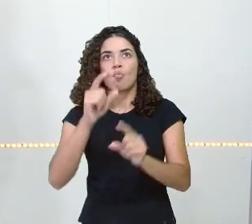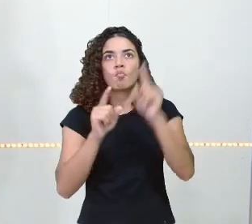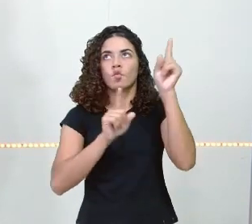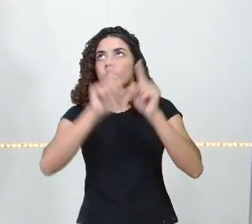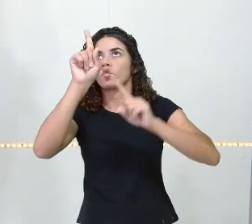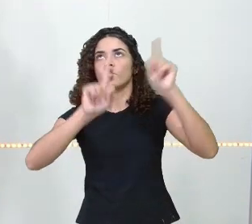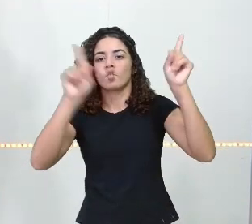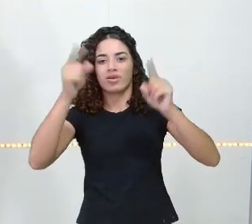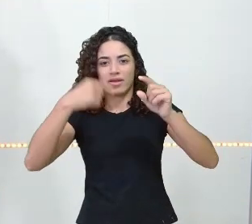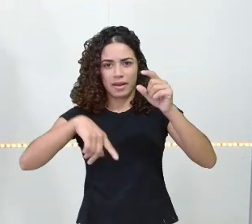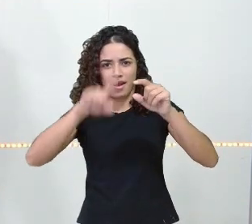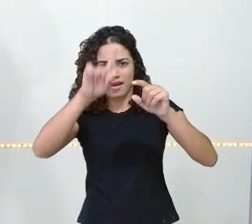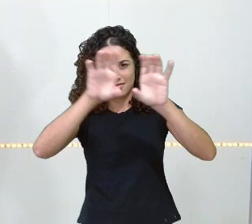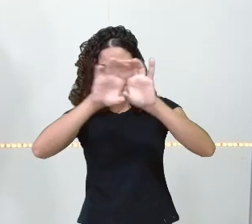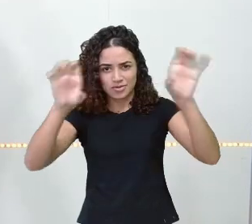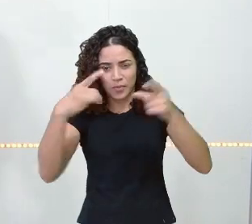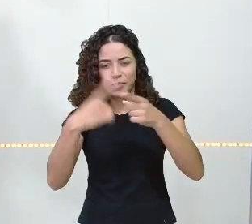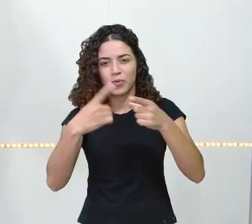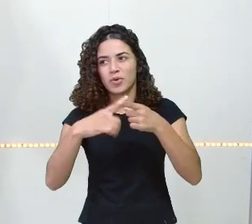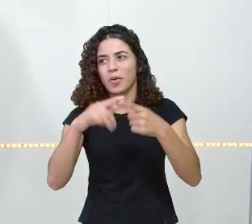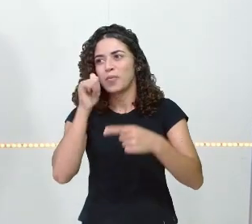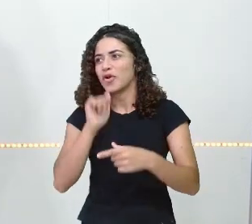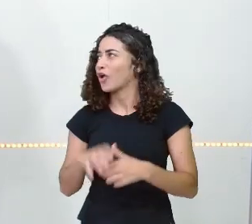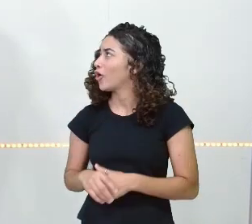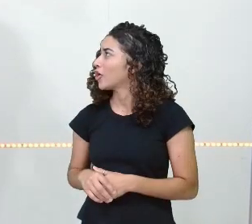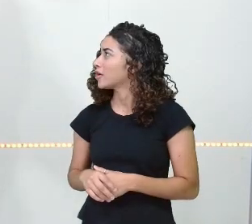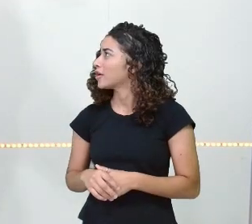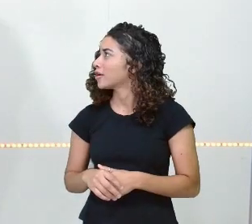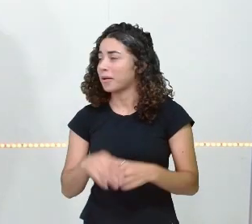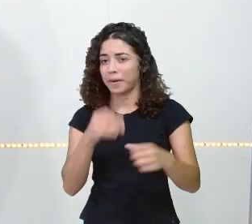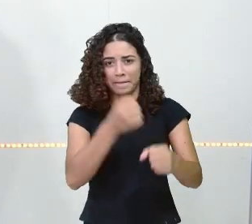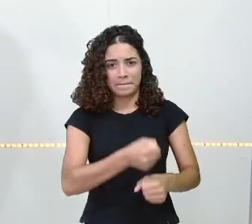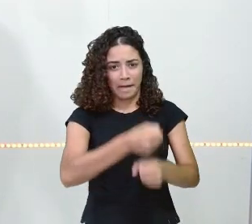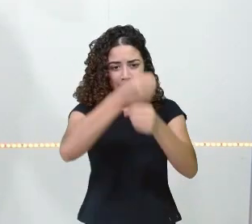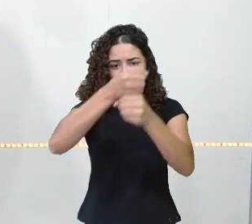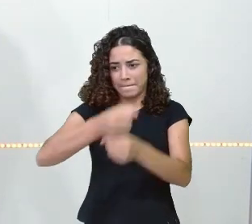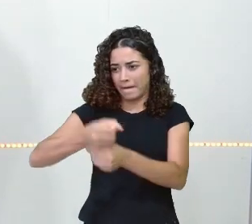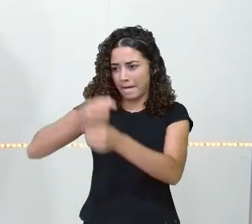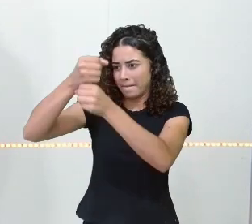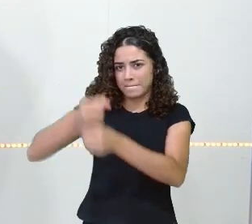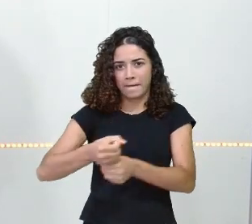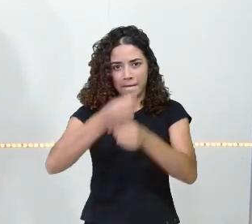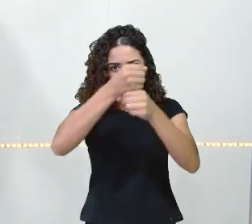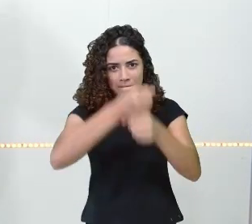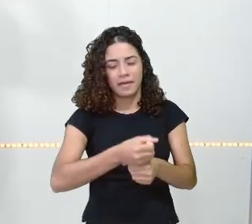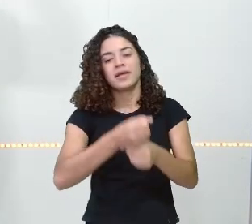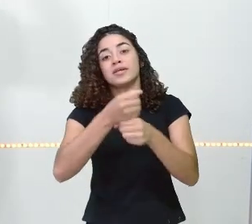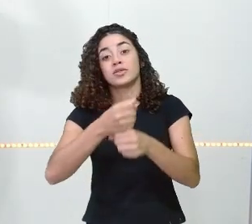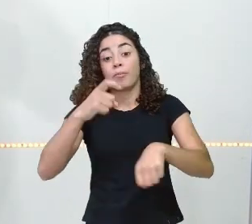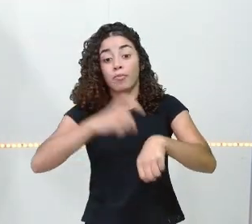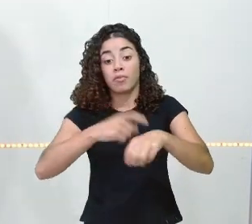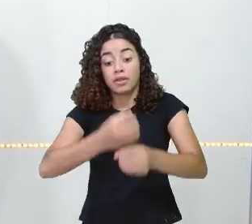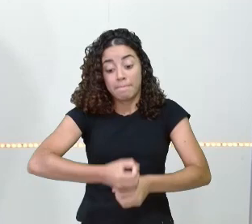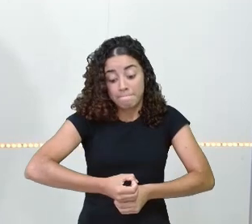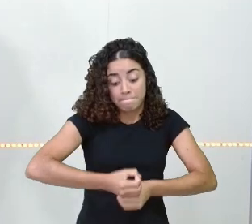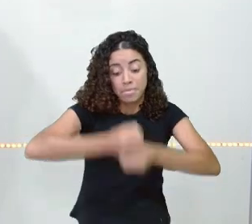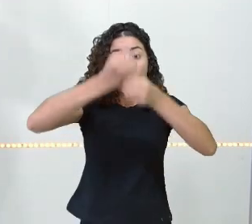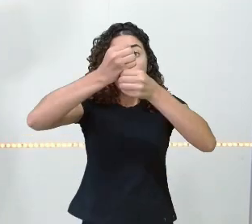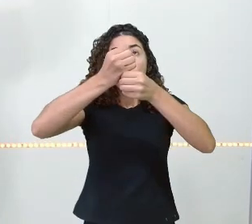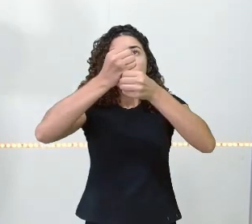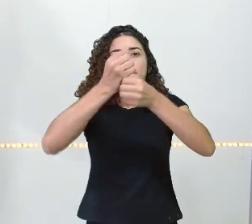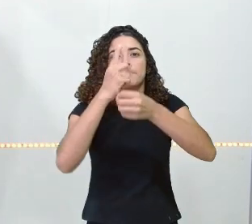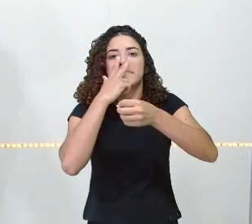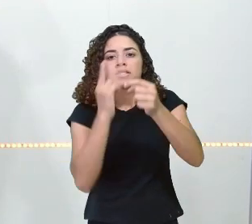no céu, porque essas mulheres ficavam com os pilões, ó, batendo grão de trigo e toda vez que elas levantavam, o